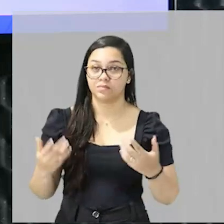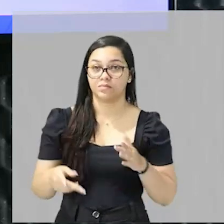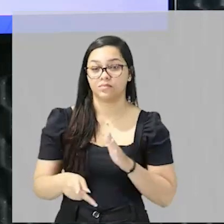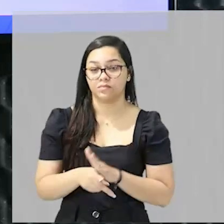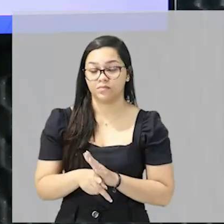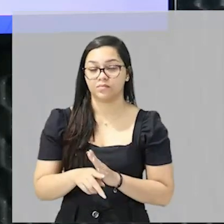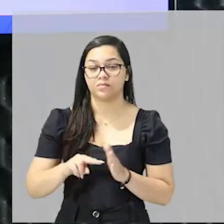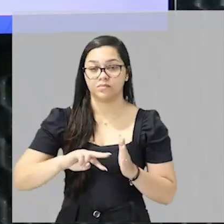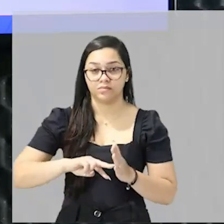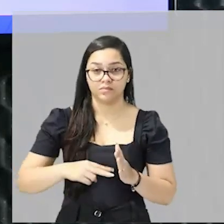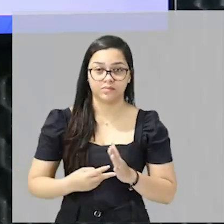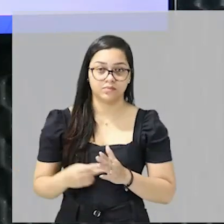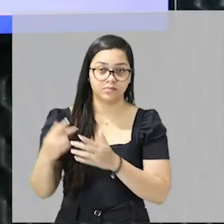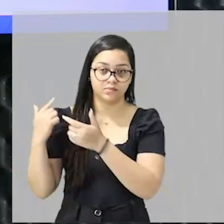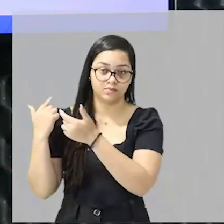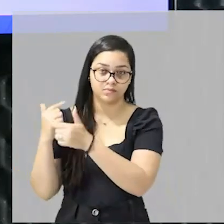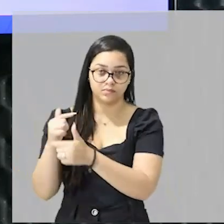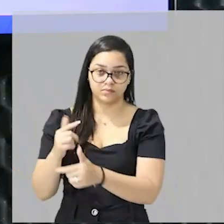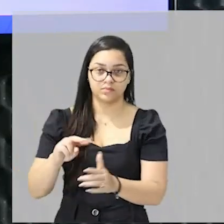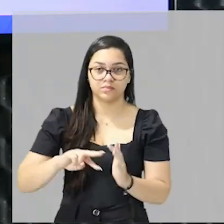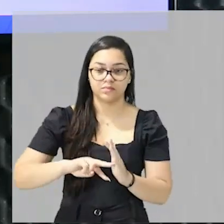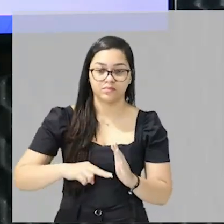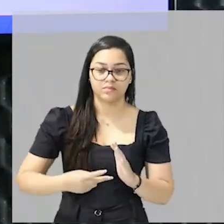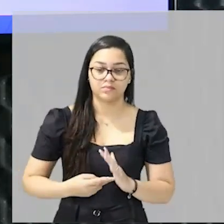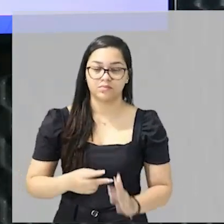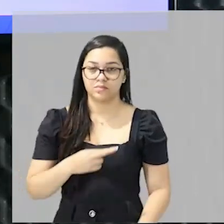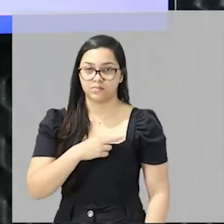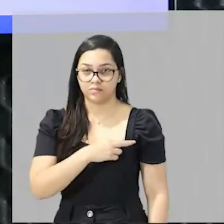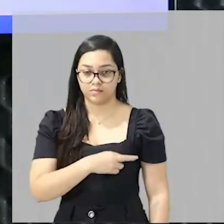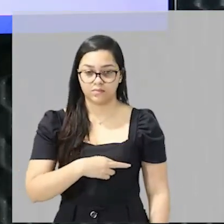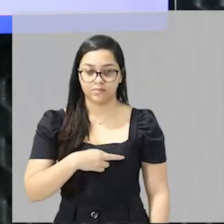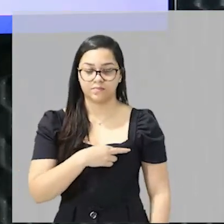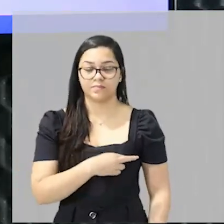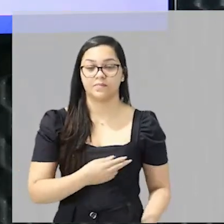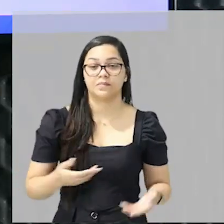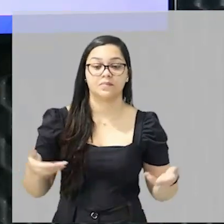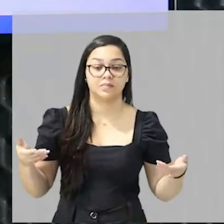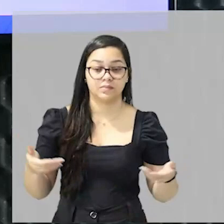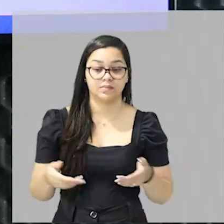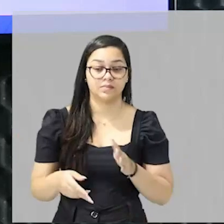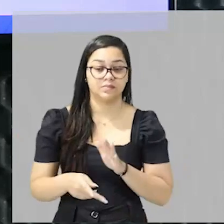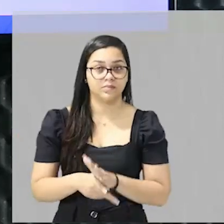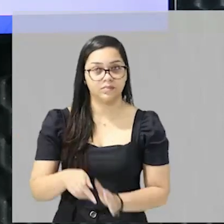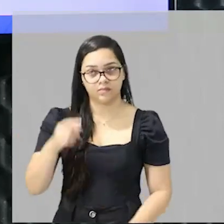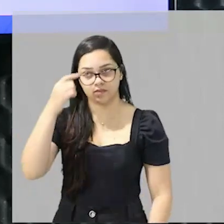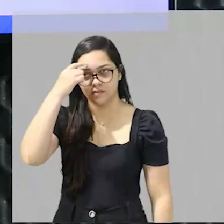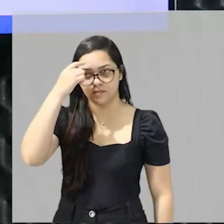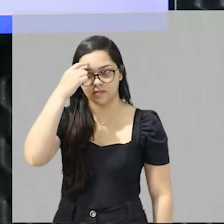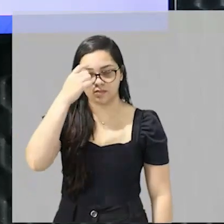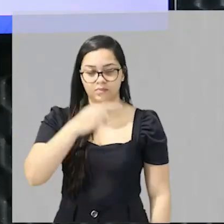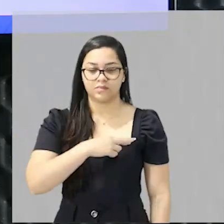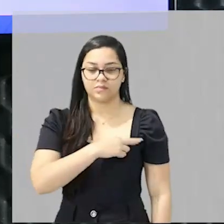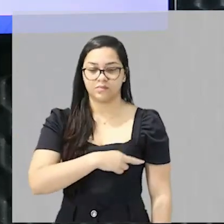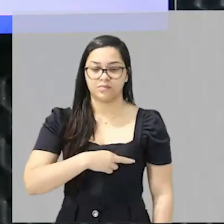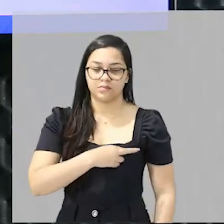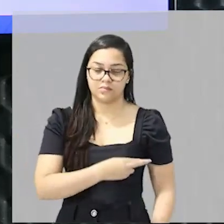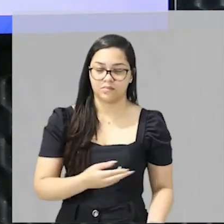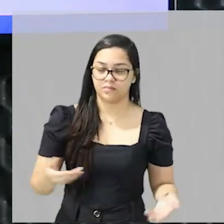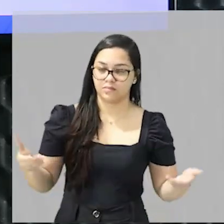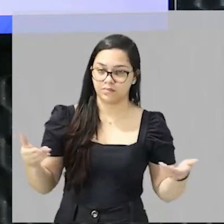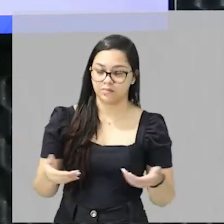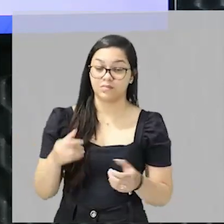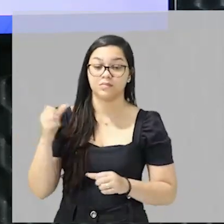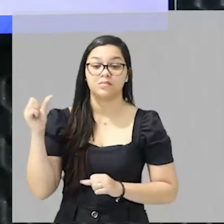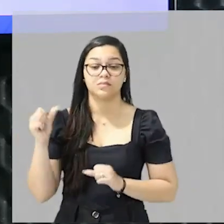definição tradicional de um romance. Agora, essa noção de romance nos tempos atuais, ela muda